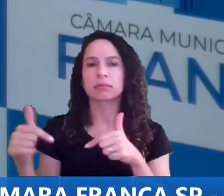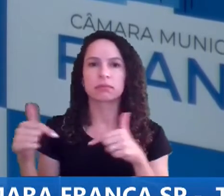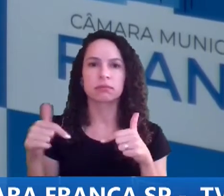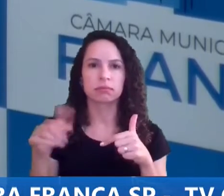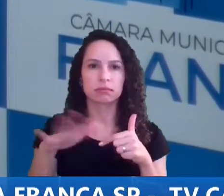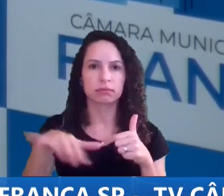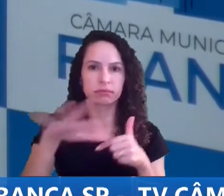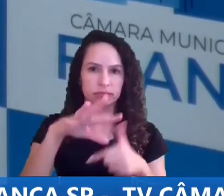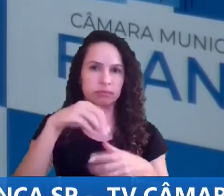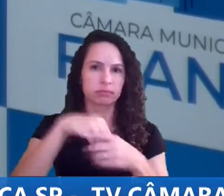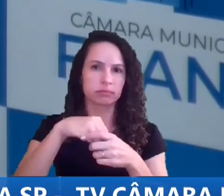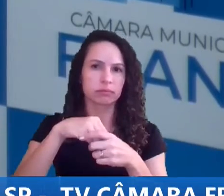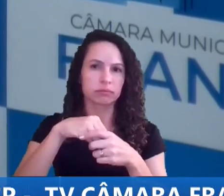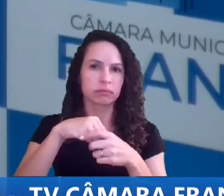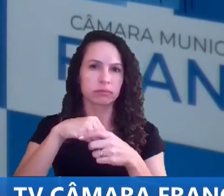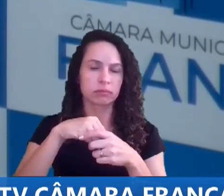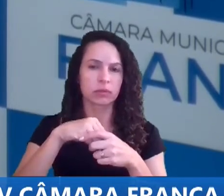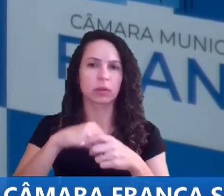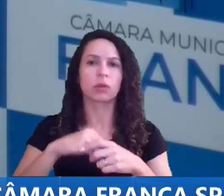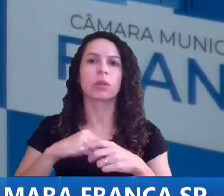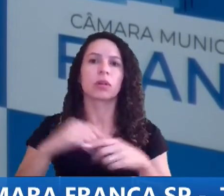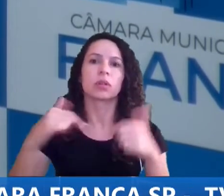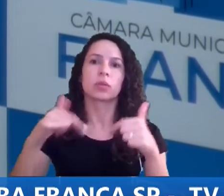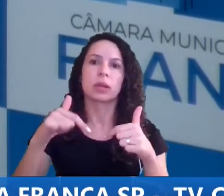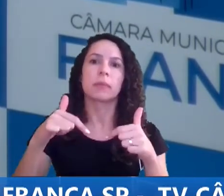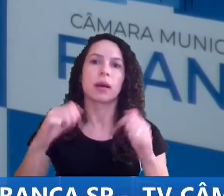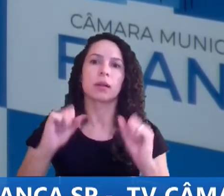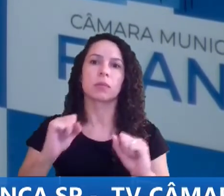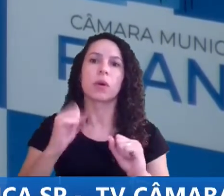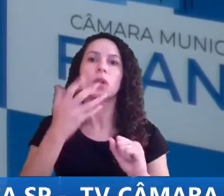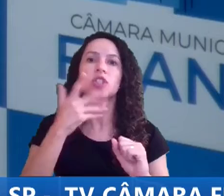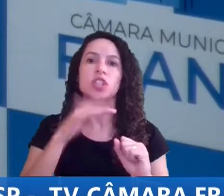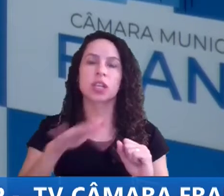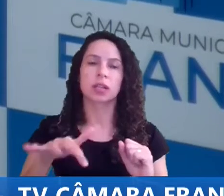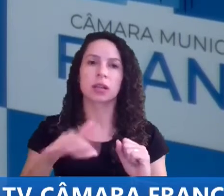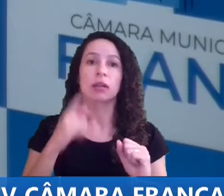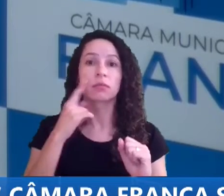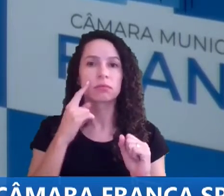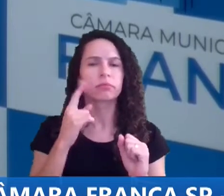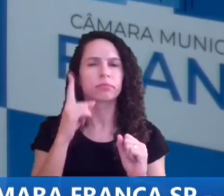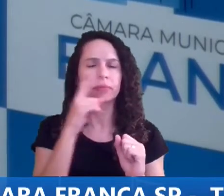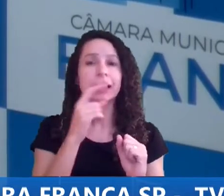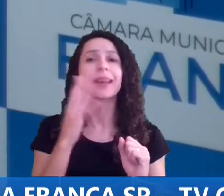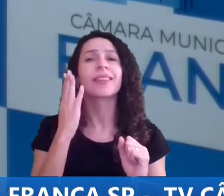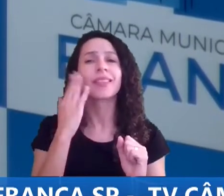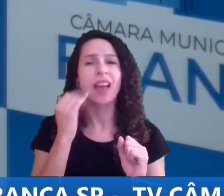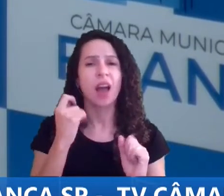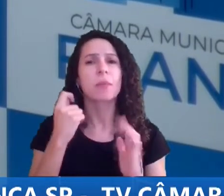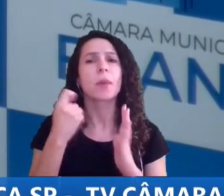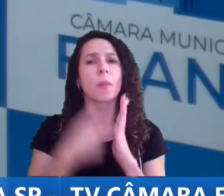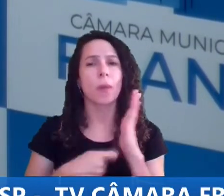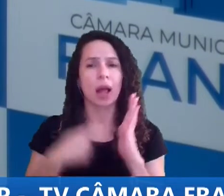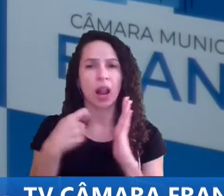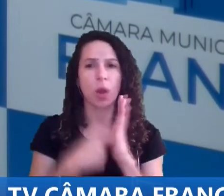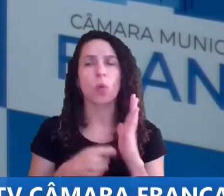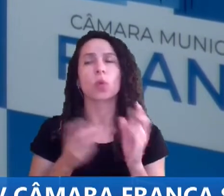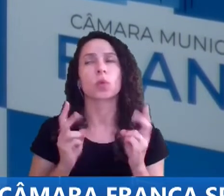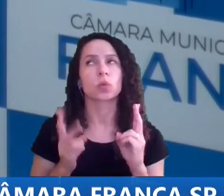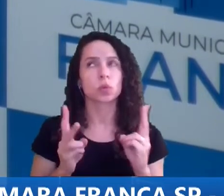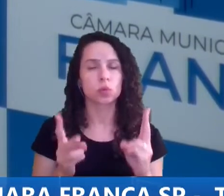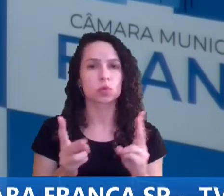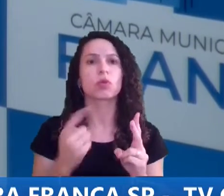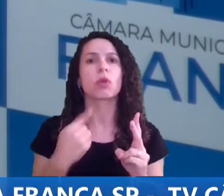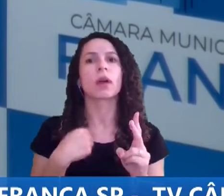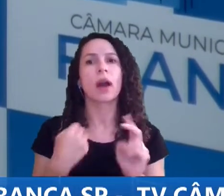termos, né, do conceito ali do trabalho infantil. A gente ainda tem uma luta muito grande, e aqui eu quero destacar